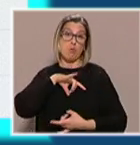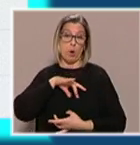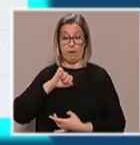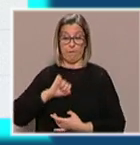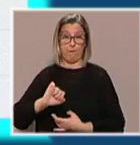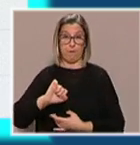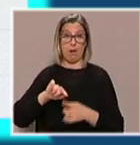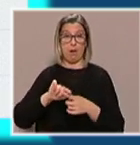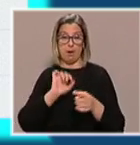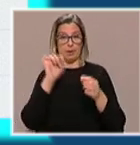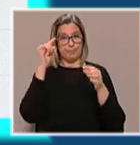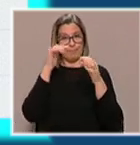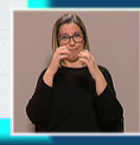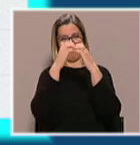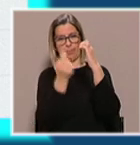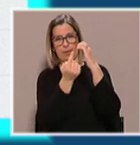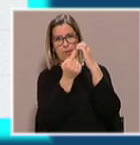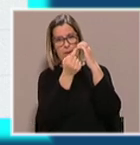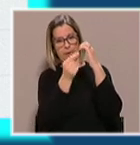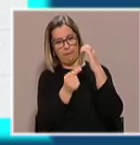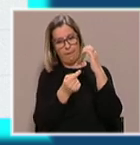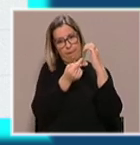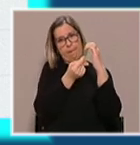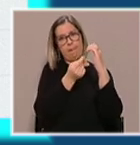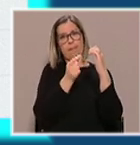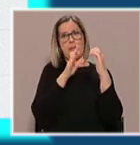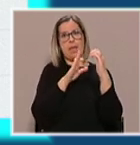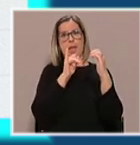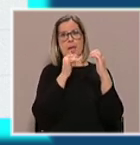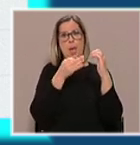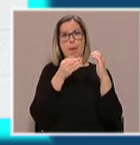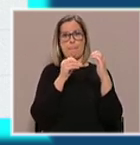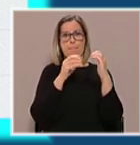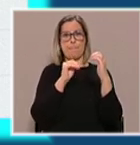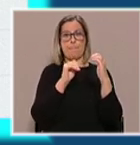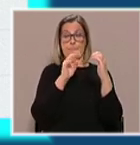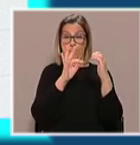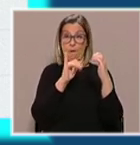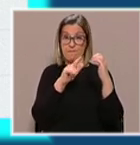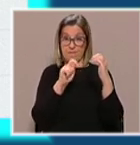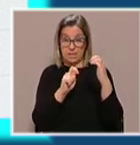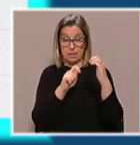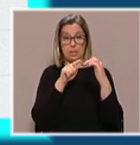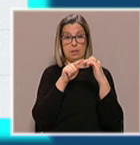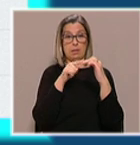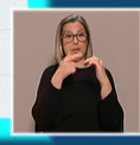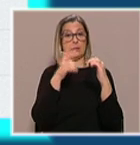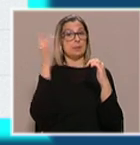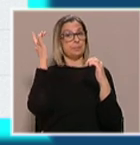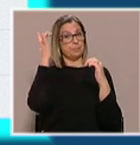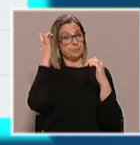constituída por dois lobos. O lobo anterior, do meu lado esquerdo, e o lobo posterior. O